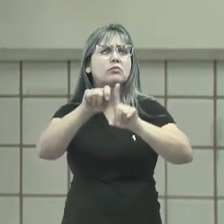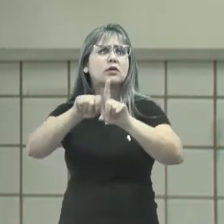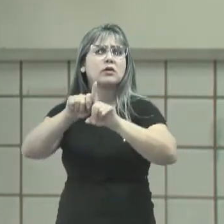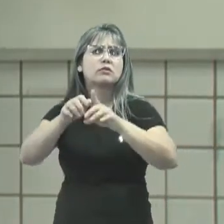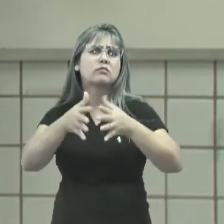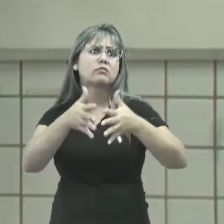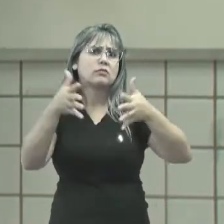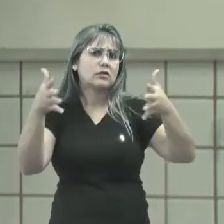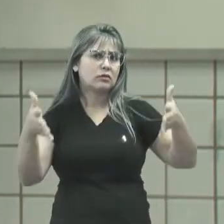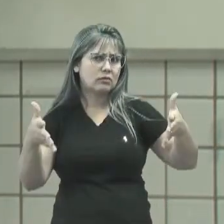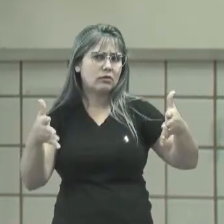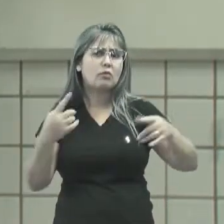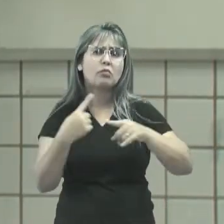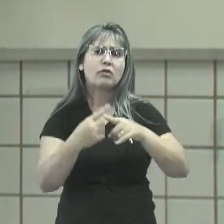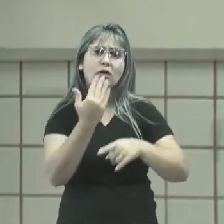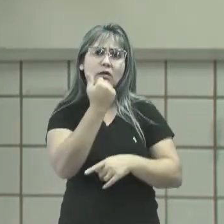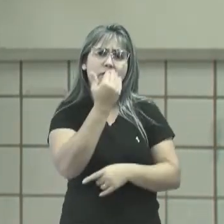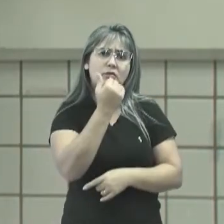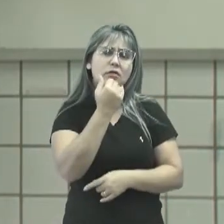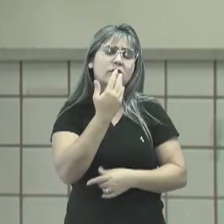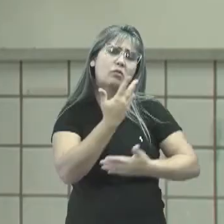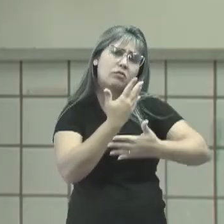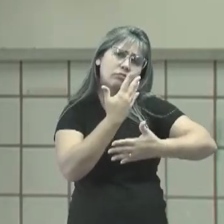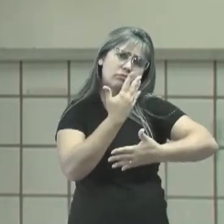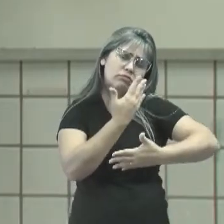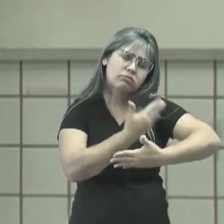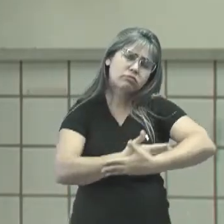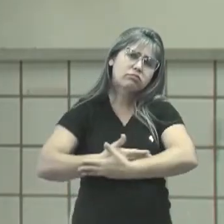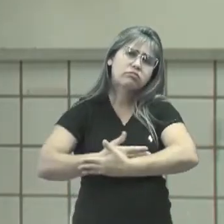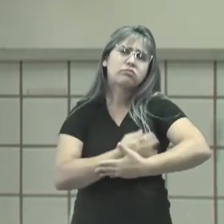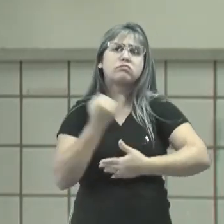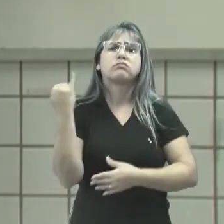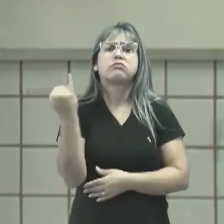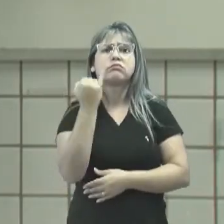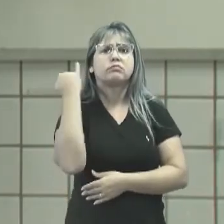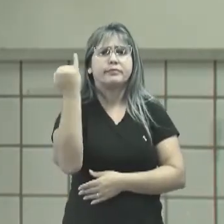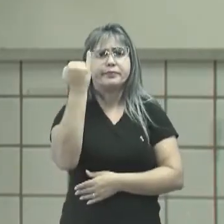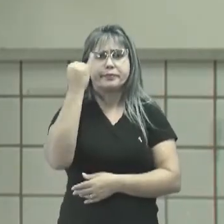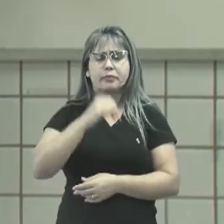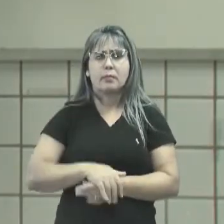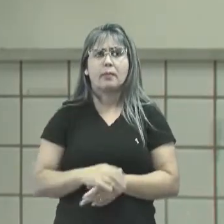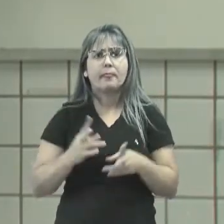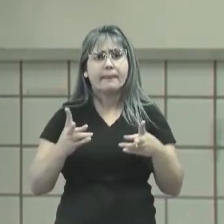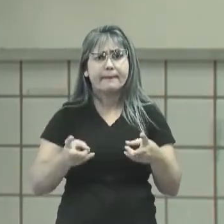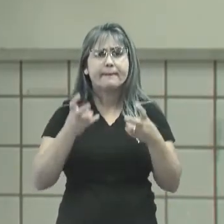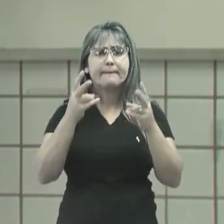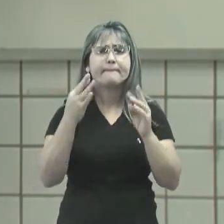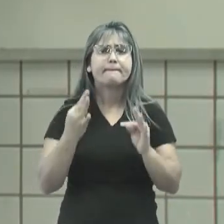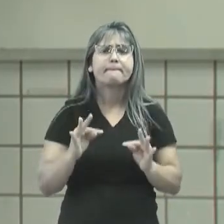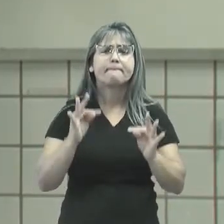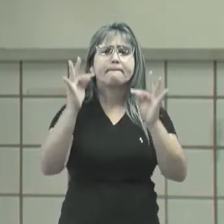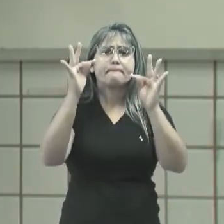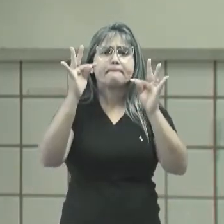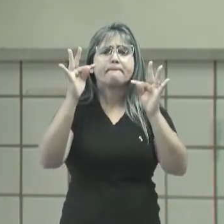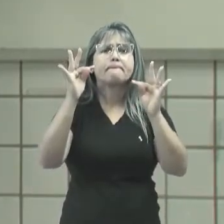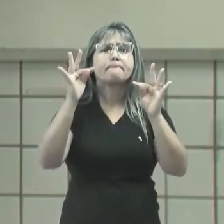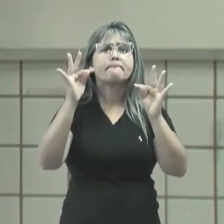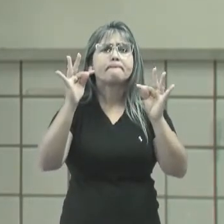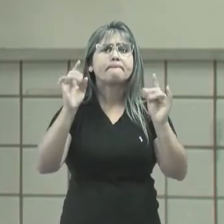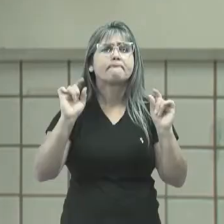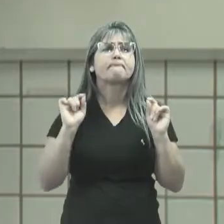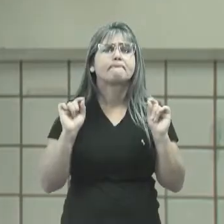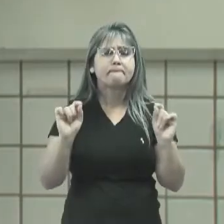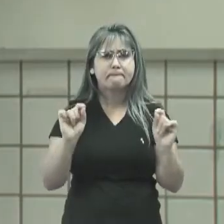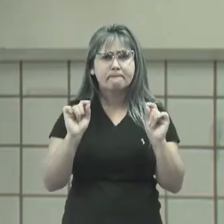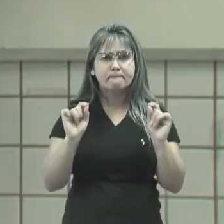Até a interação entre a mãe e a criança também. Vimos que a tecnologia e a medicina caminham juntos. Então, cada vez mais que